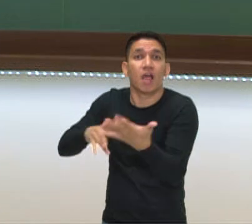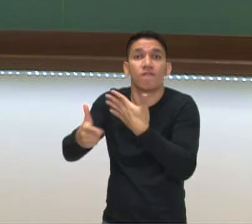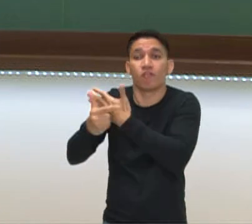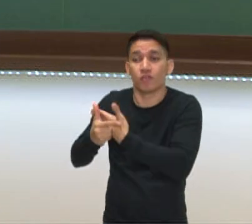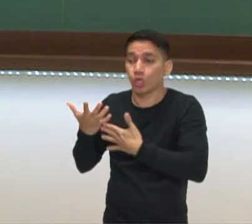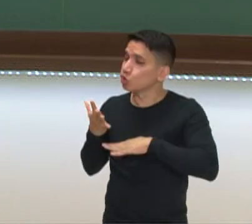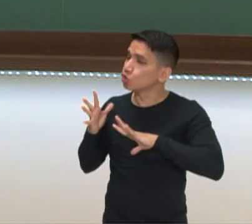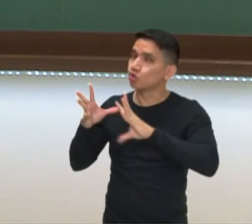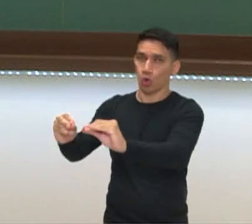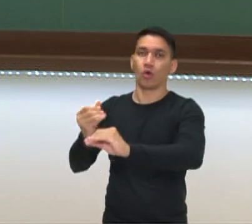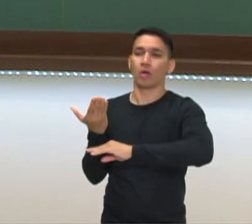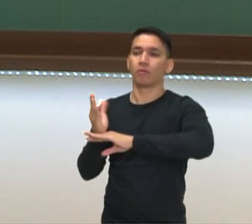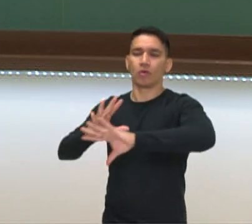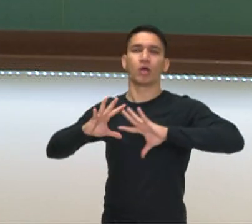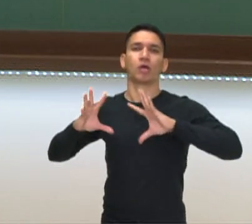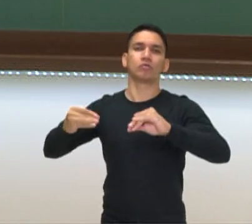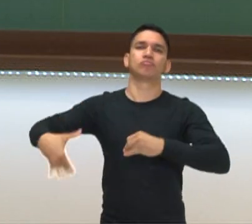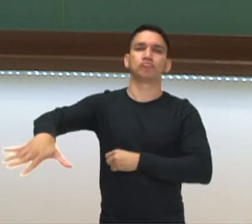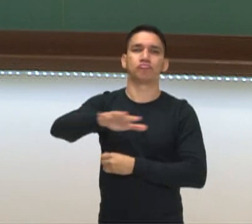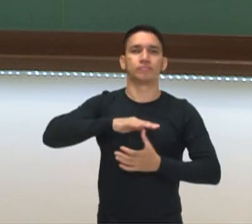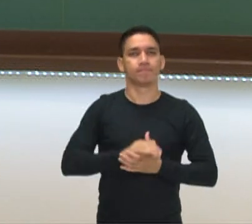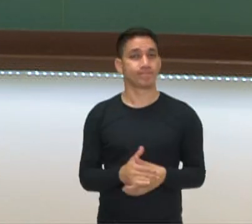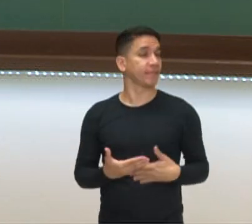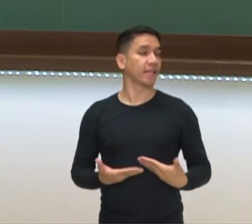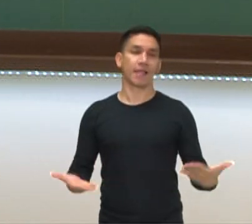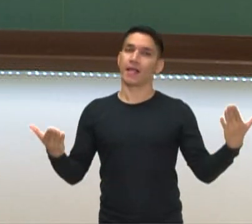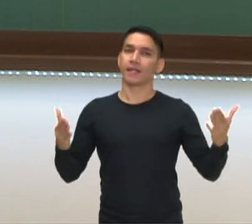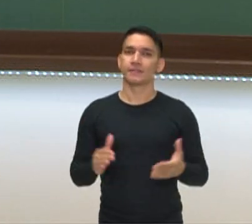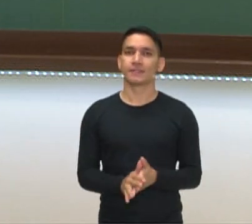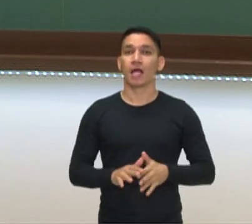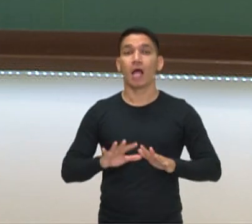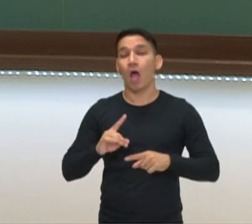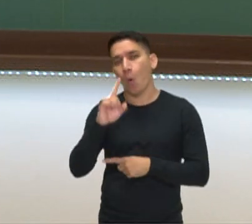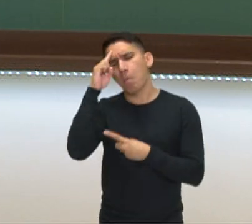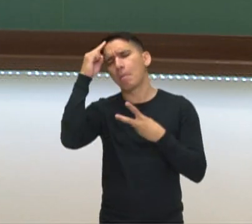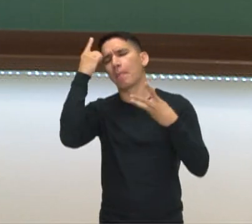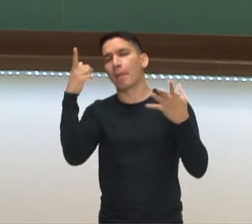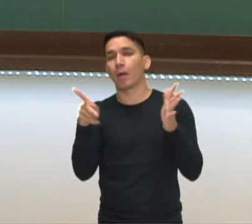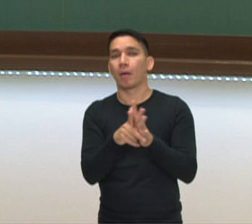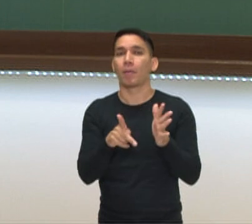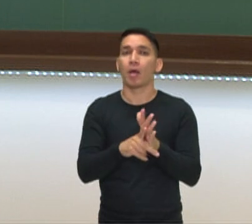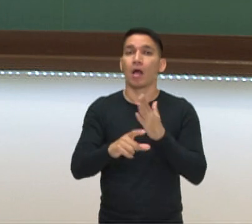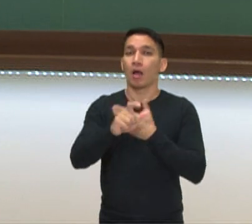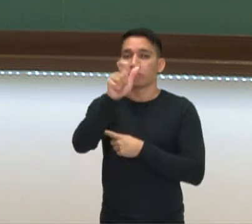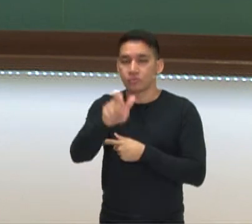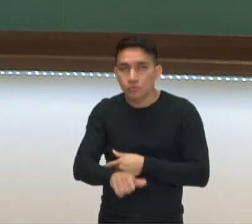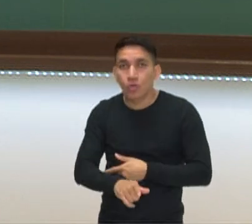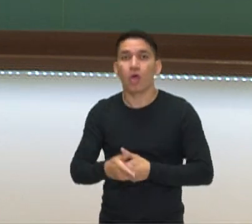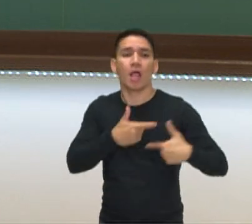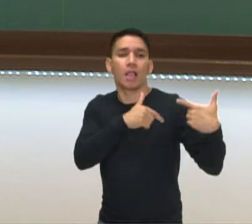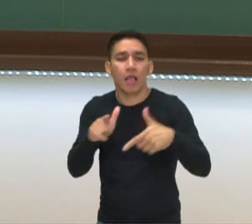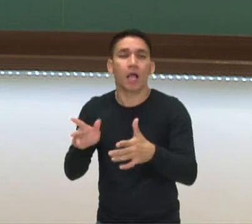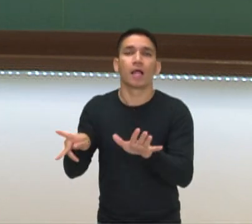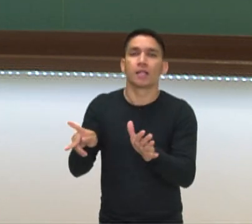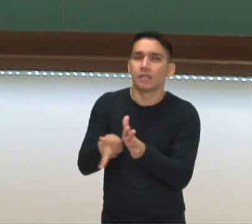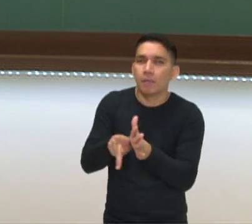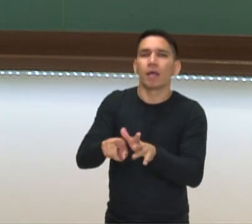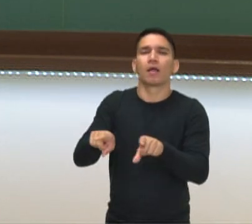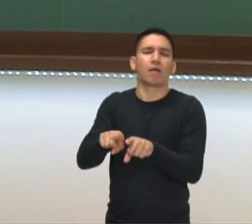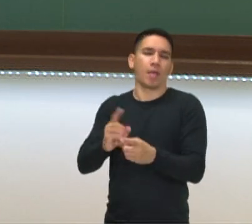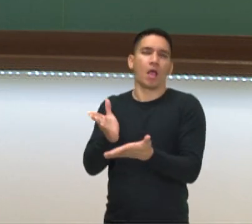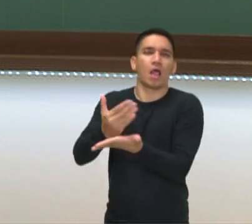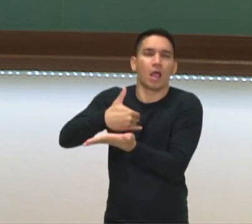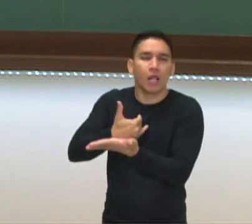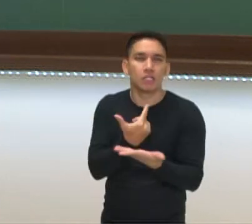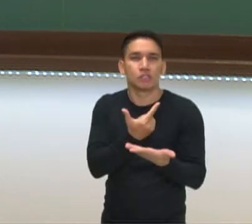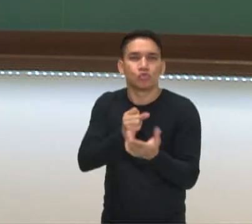do funcionamento do todo. É isso, essas são algumas das ideias do Durkheim sobre o trabalho, sobre a divisão da sociedade e